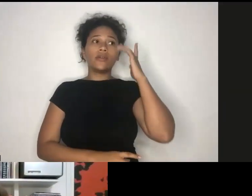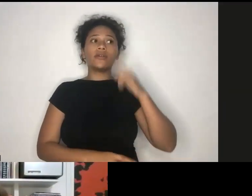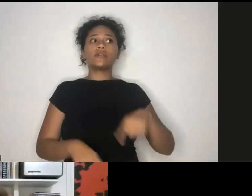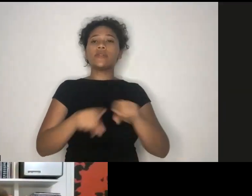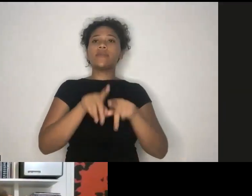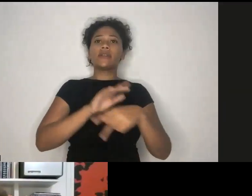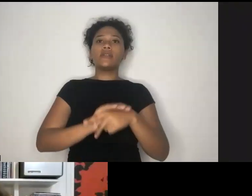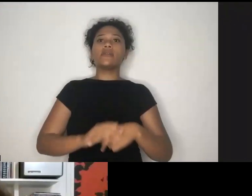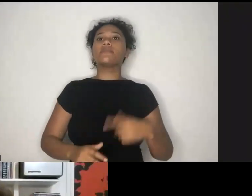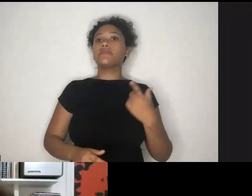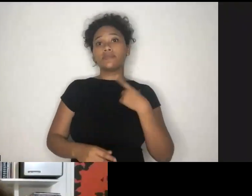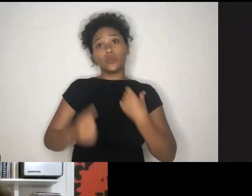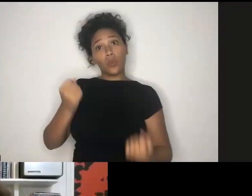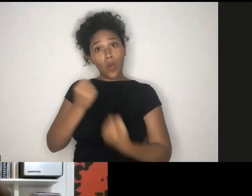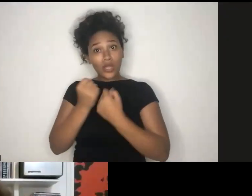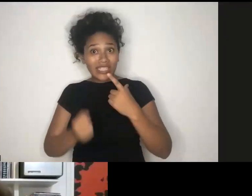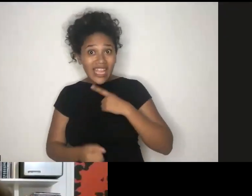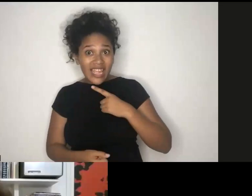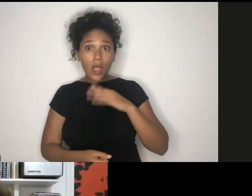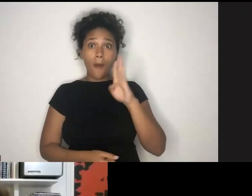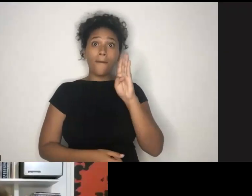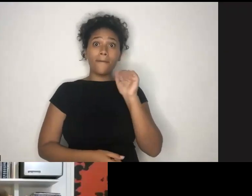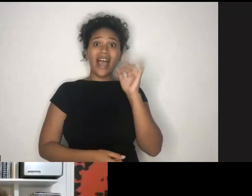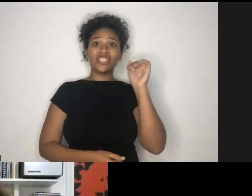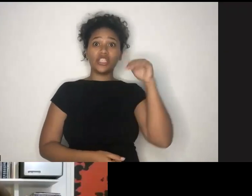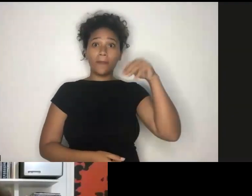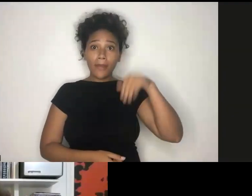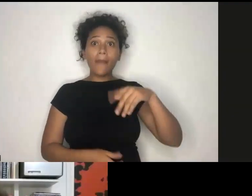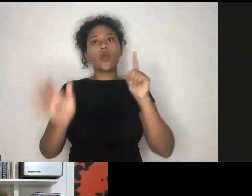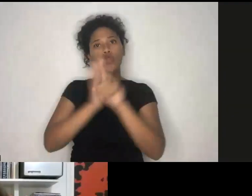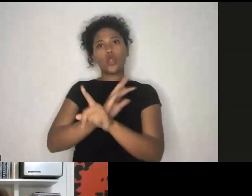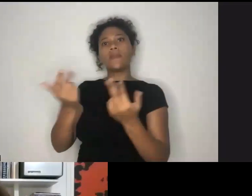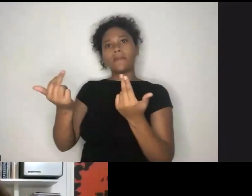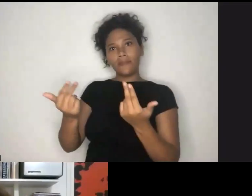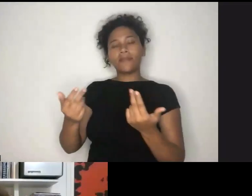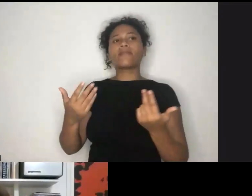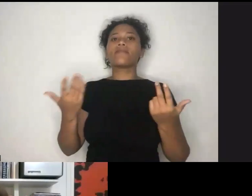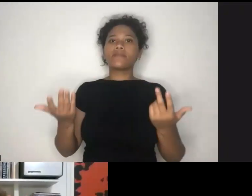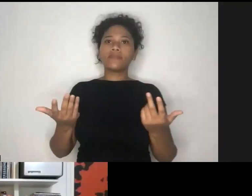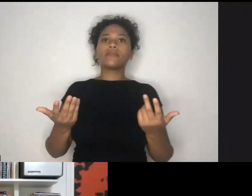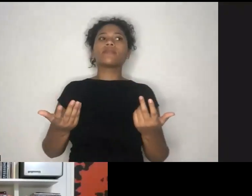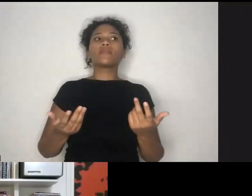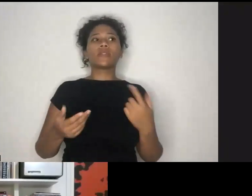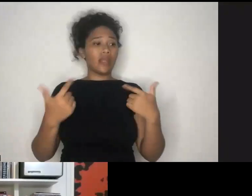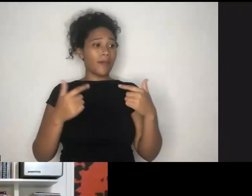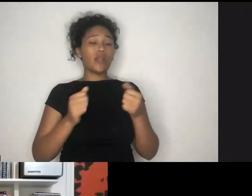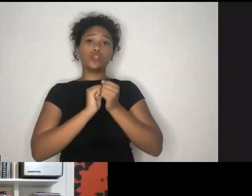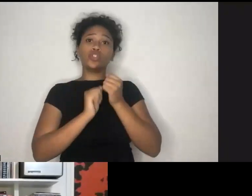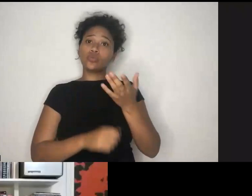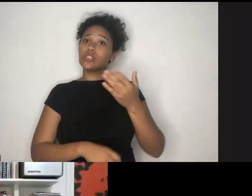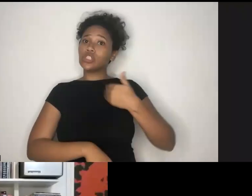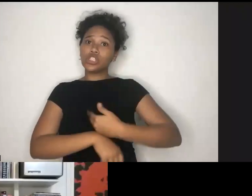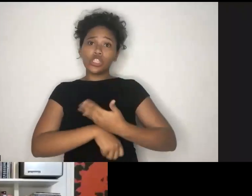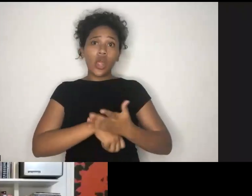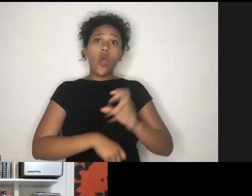desse porte o Batman também perguntou isso e também quem trabalha contigo direto ou se você forma